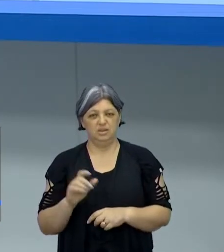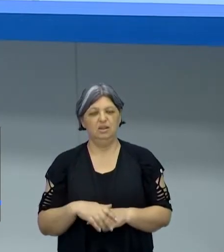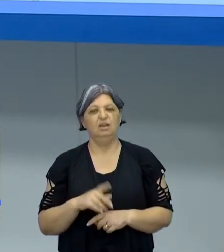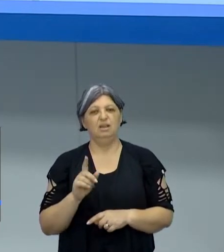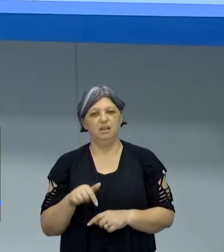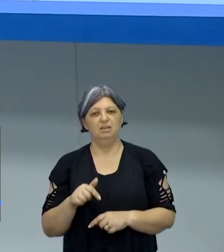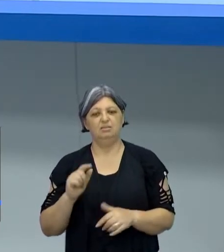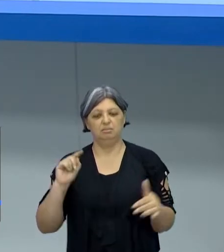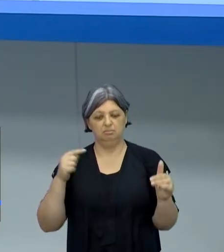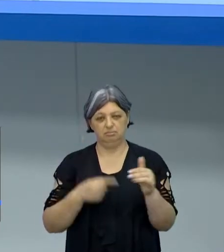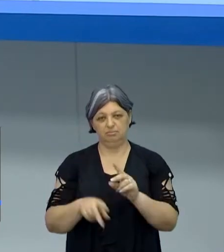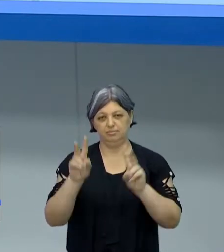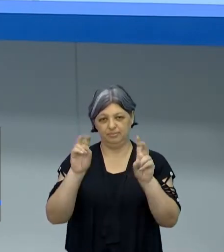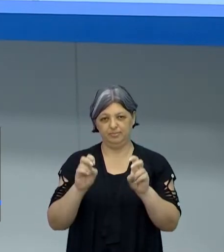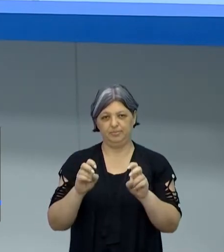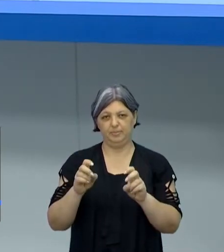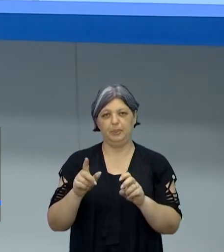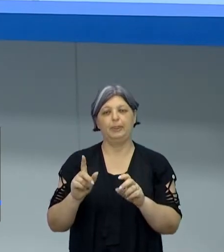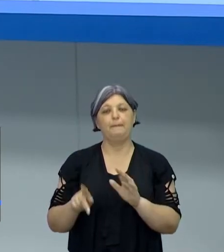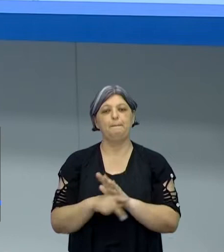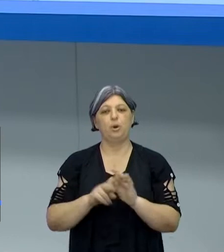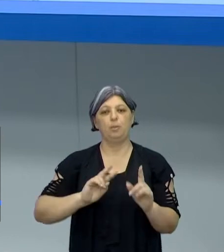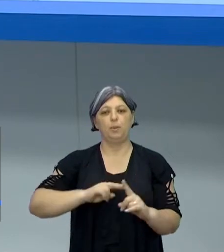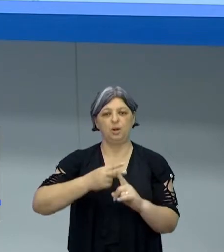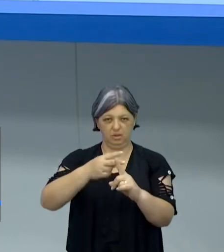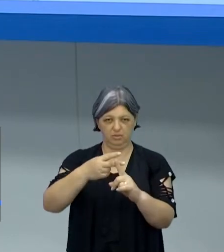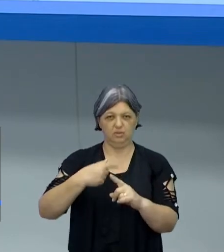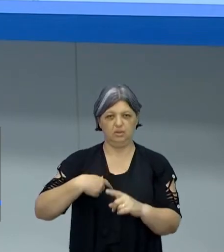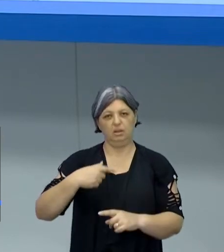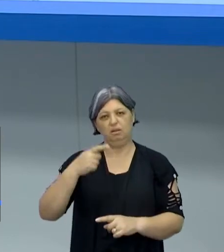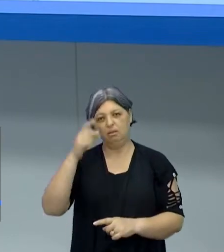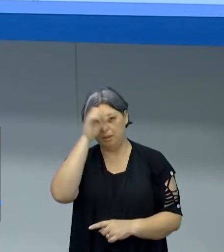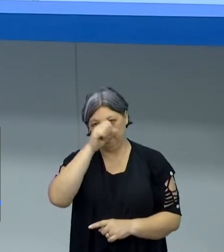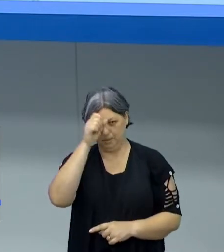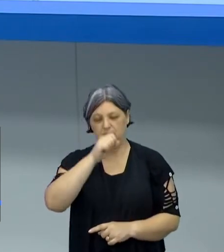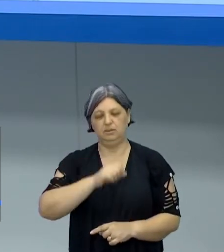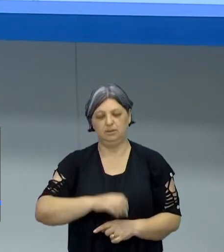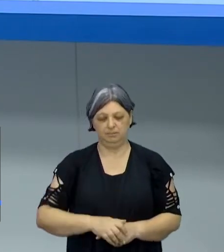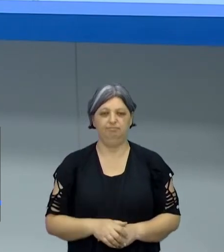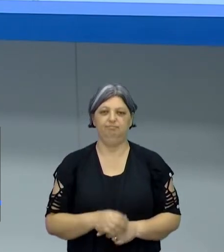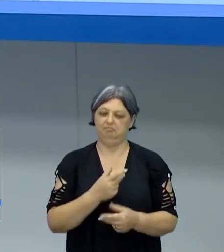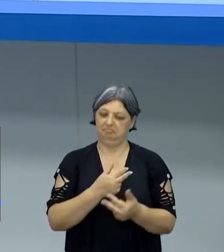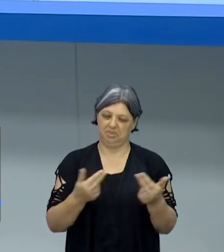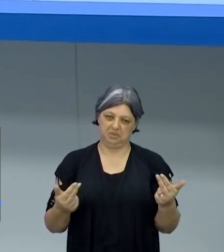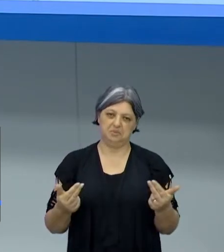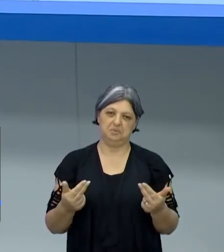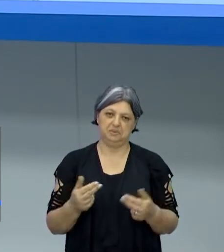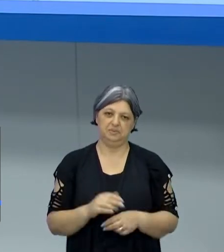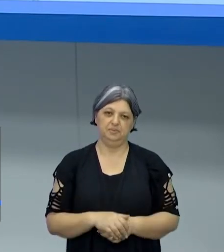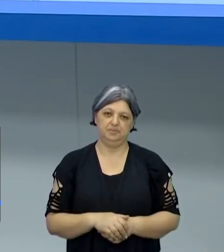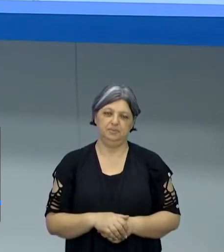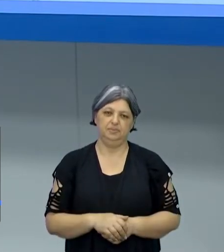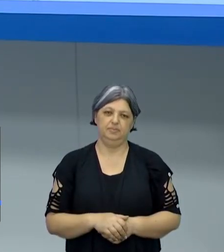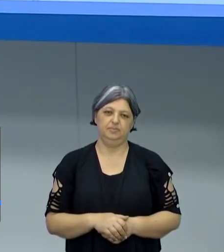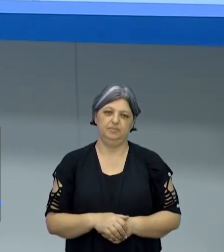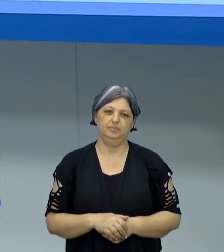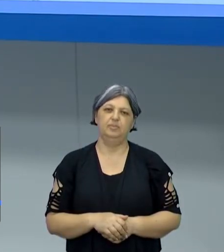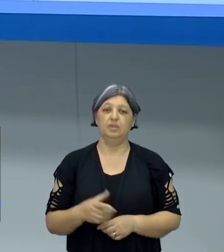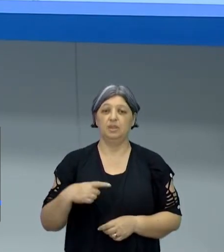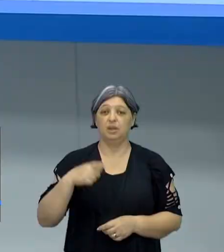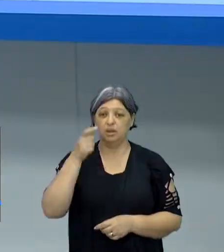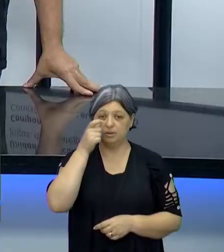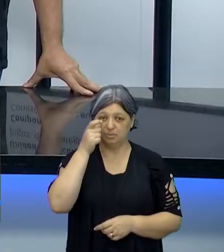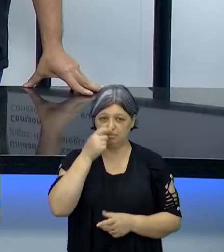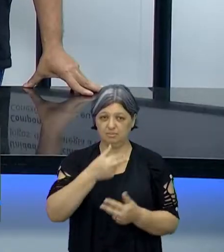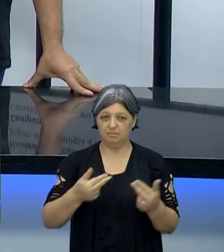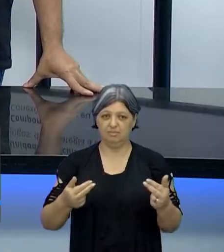estudar o aprofundamento tá bem inovador. Sim. Pelo menos para mim, eu estou aprendendo bastante coisa. Então, muitas coisas são bem interessantes. Eu queria